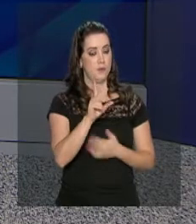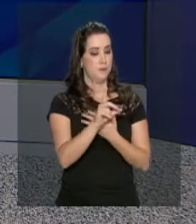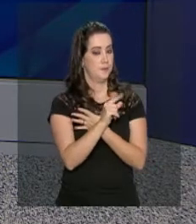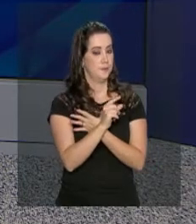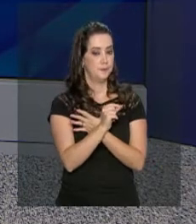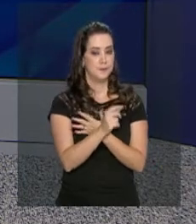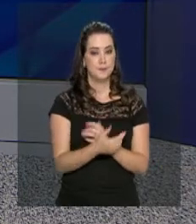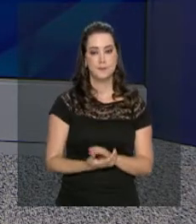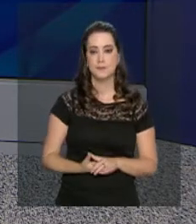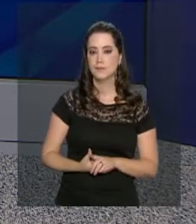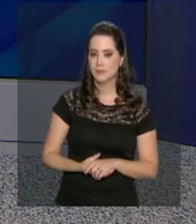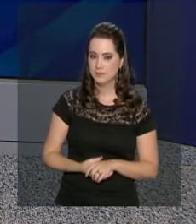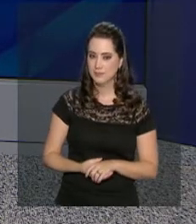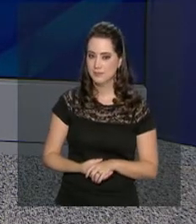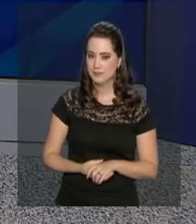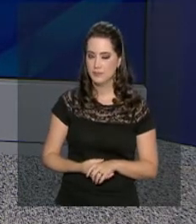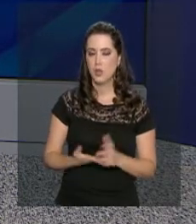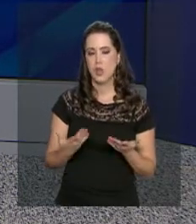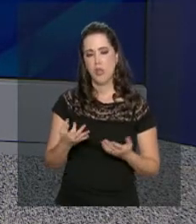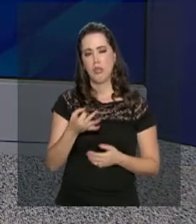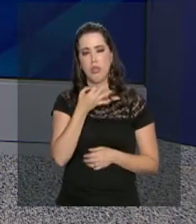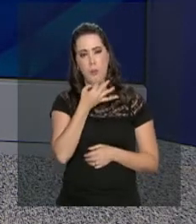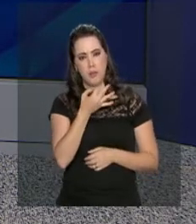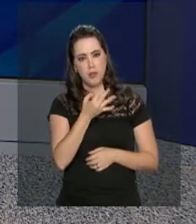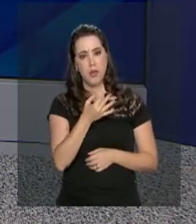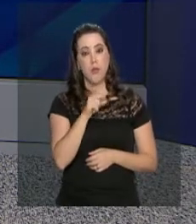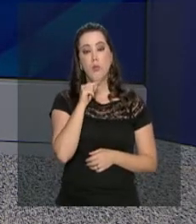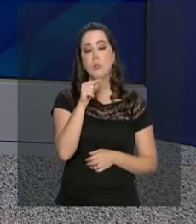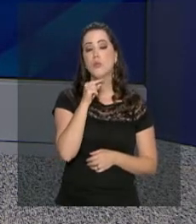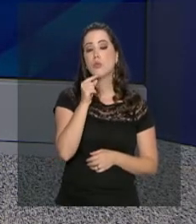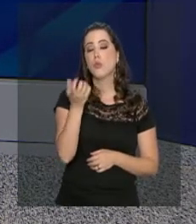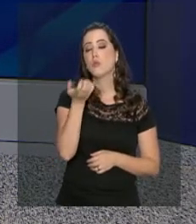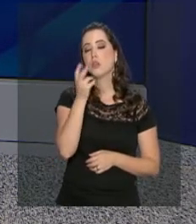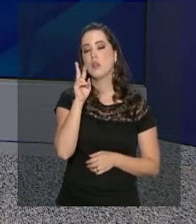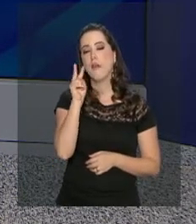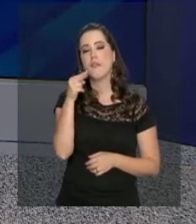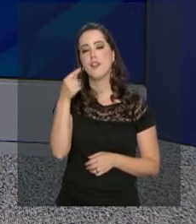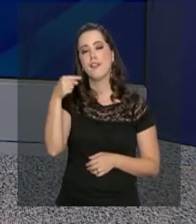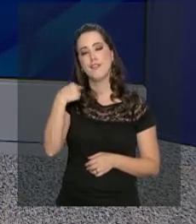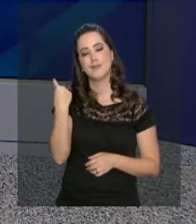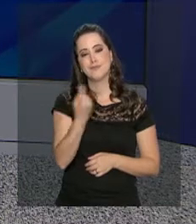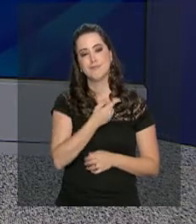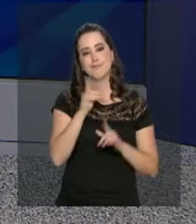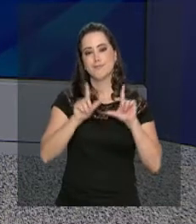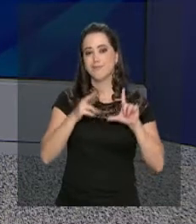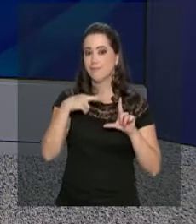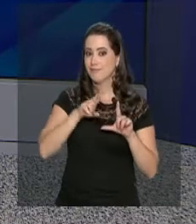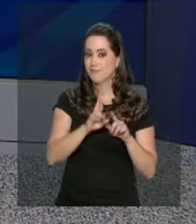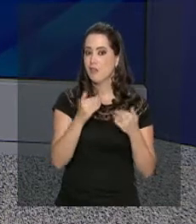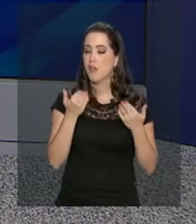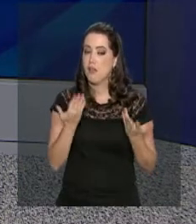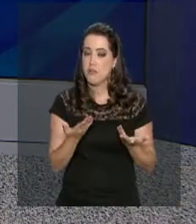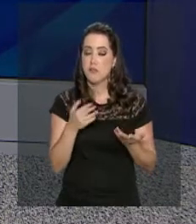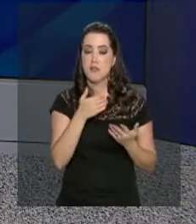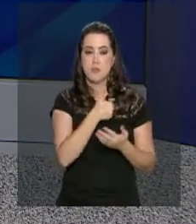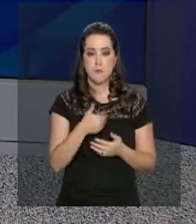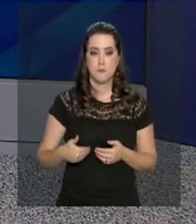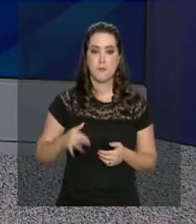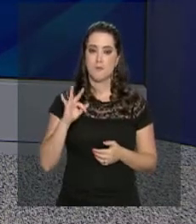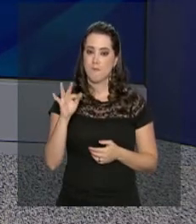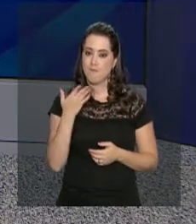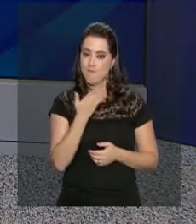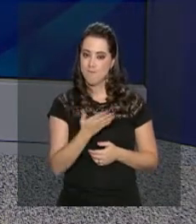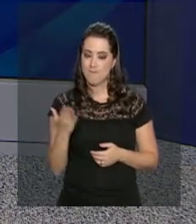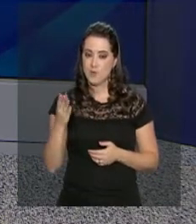nosso perfil no twitter e mandi suas sugestões de reportagens ou dúvidas sobre programas e ações do governo federal para o